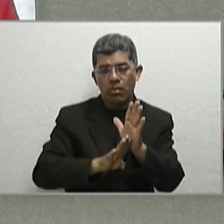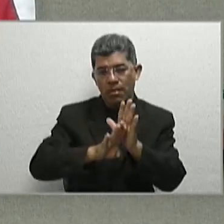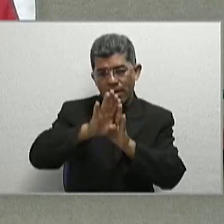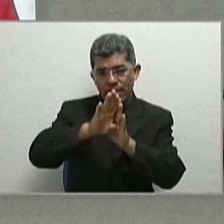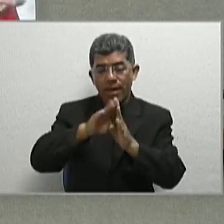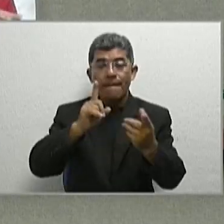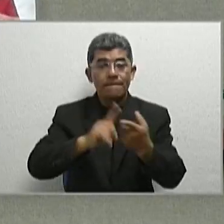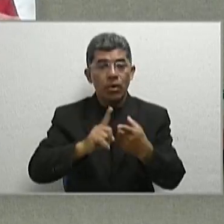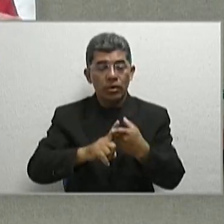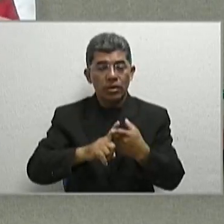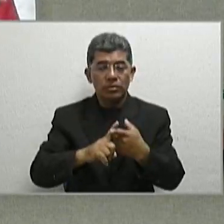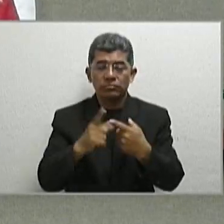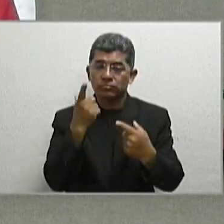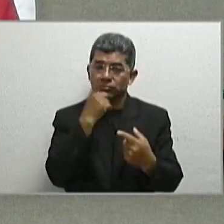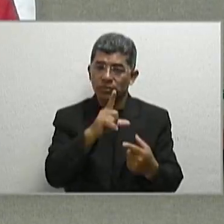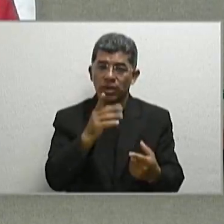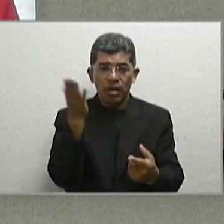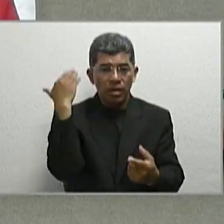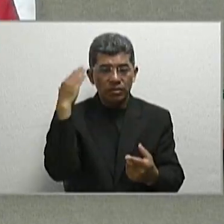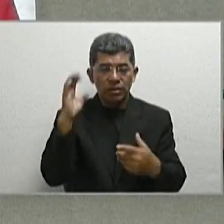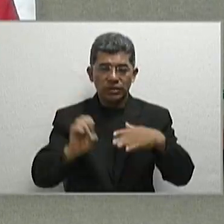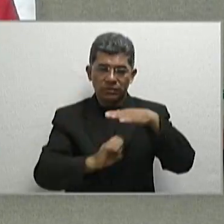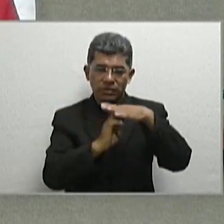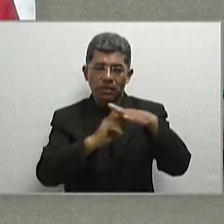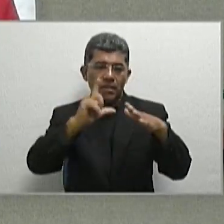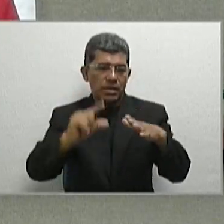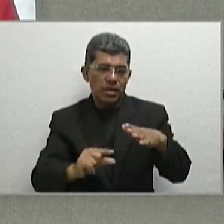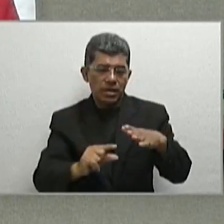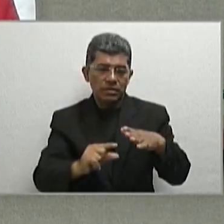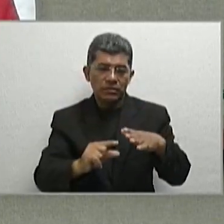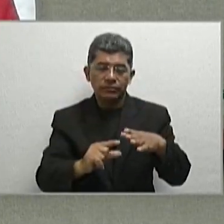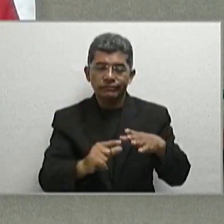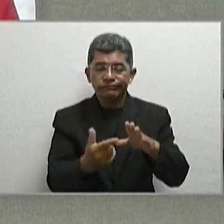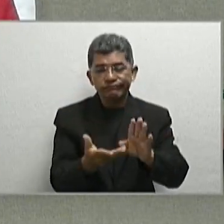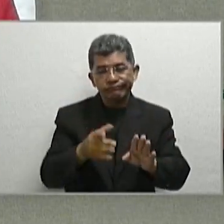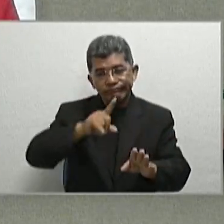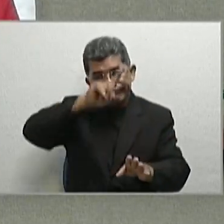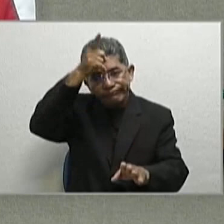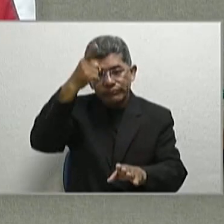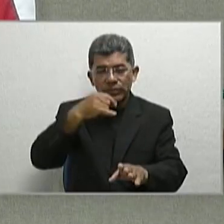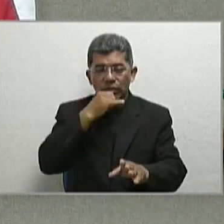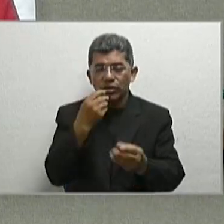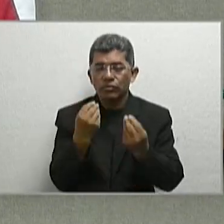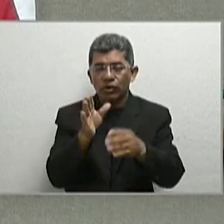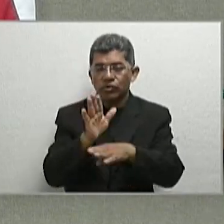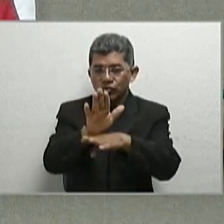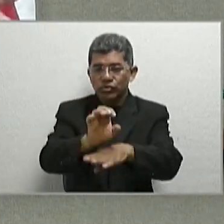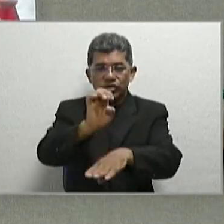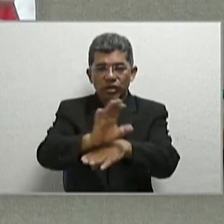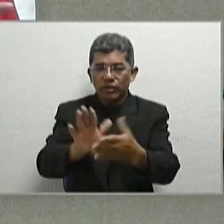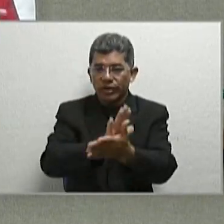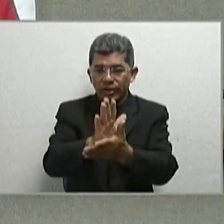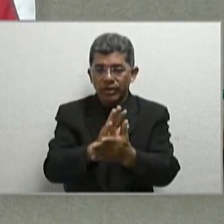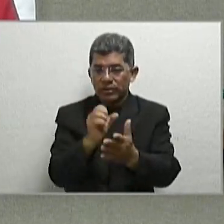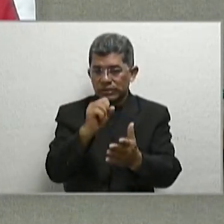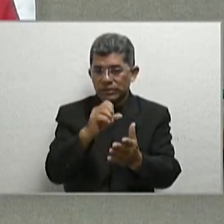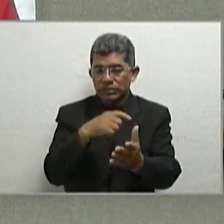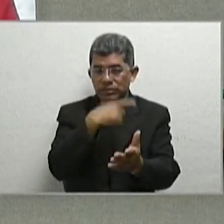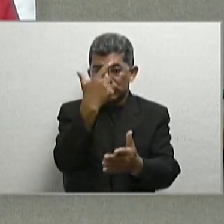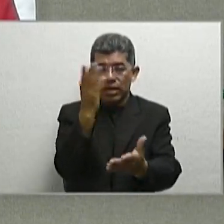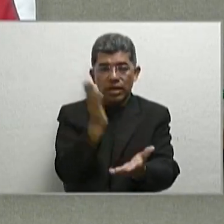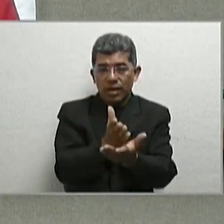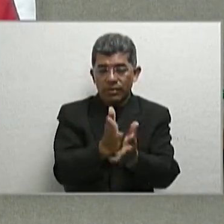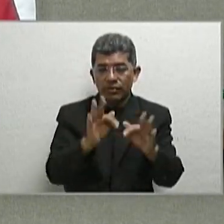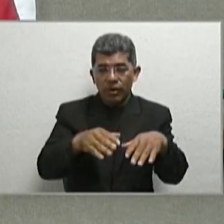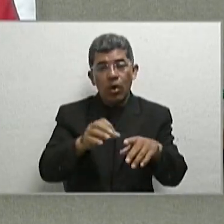porque deixou de aquelas empresas pequenas de fundo de quintal que não contribui com o estado elas deixam de de existir ou